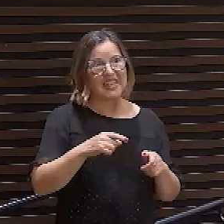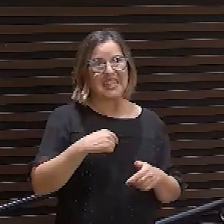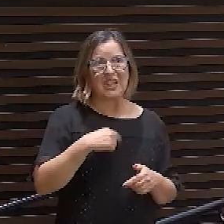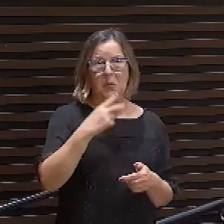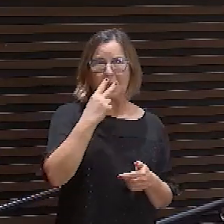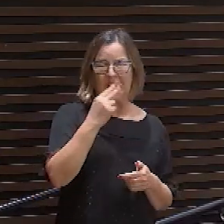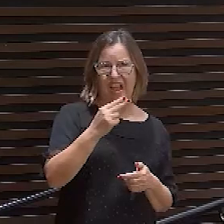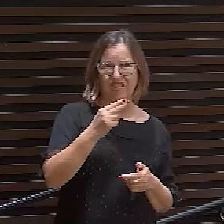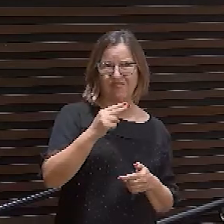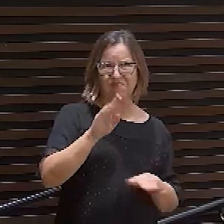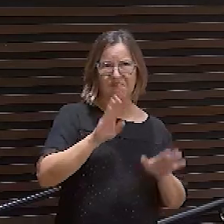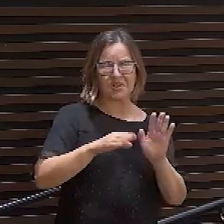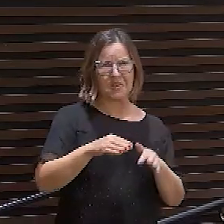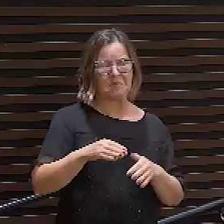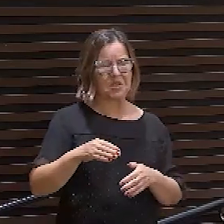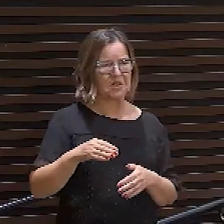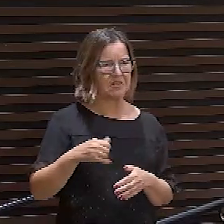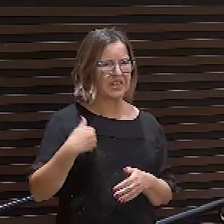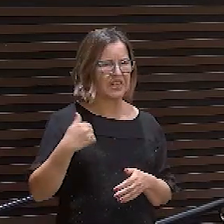nos